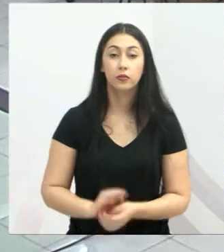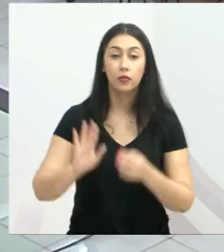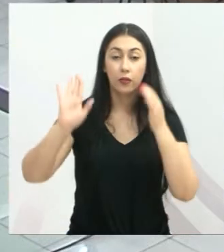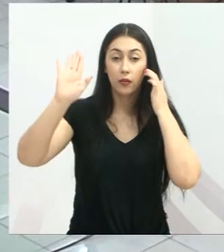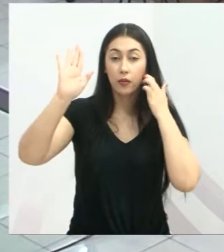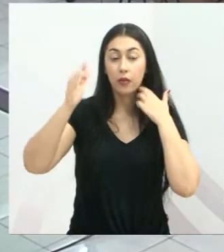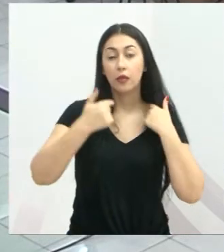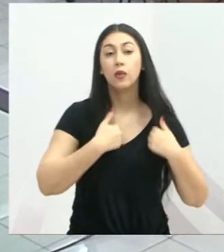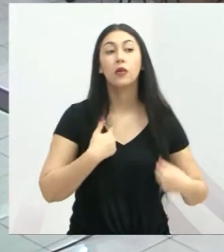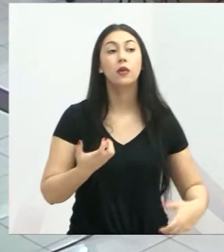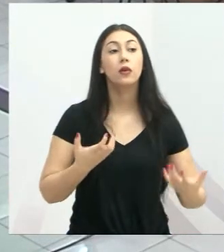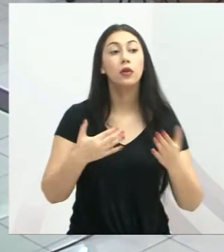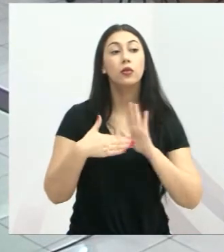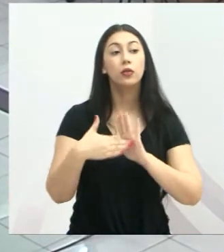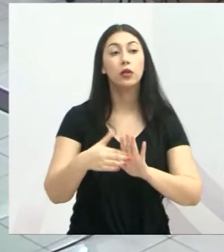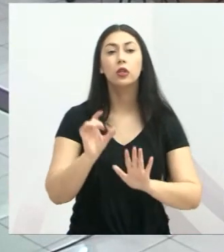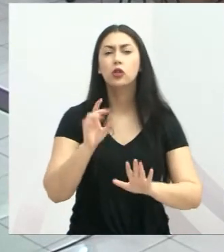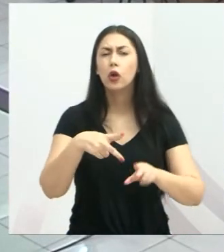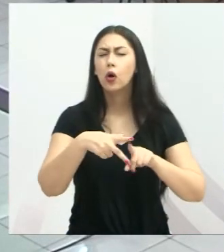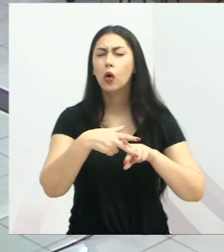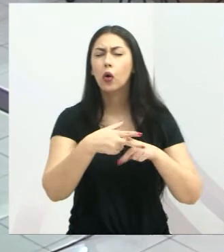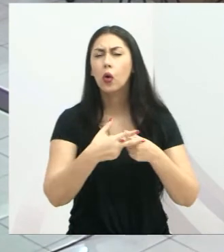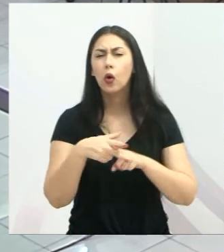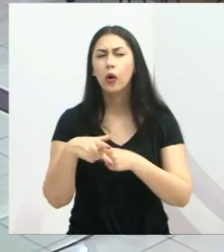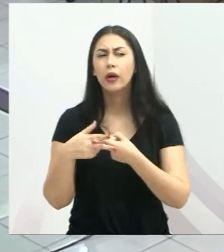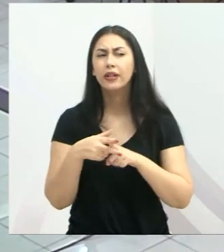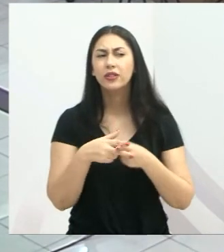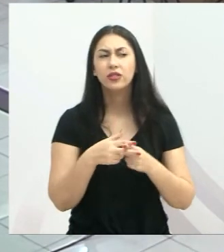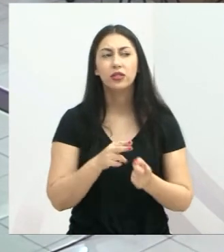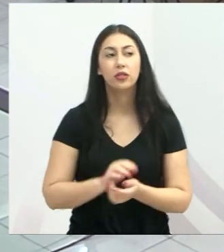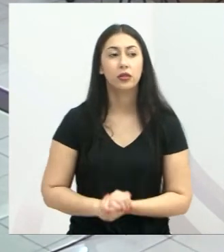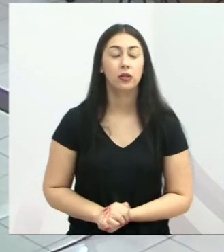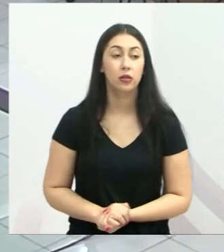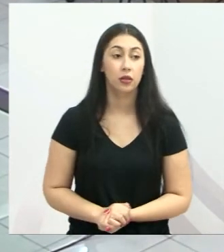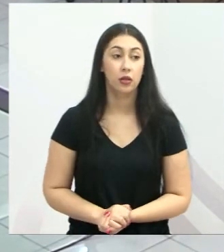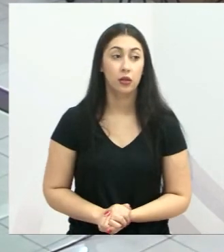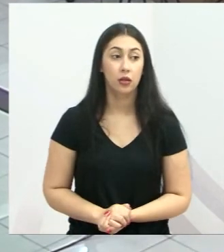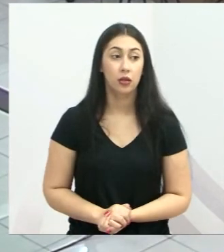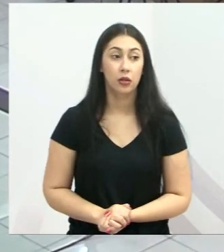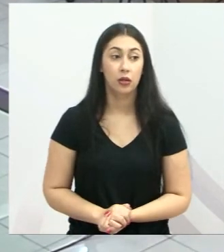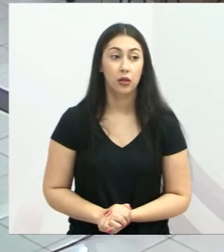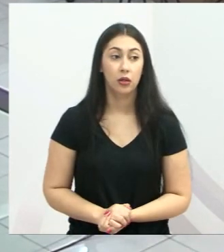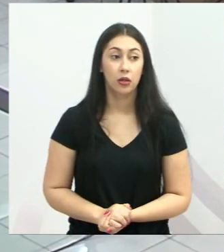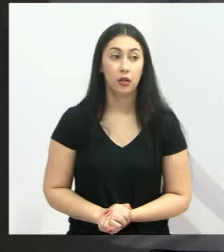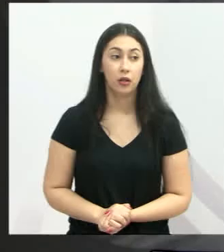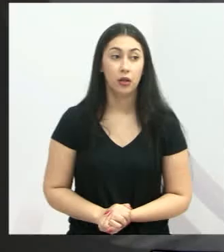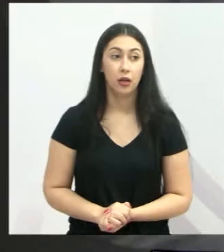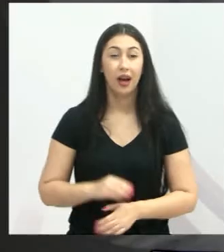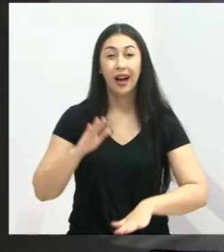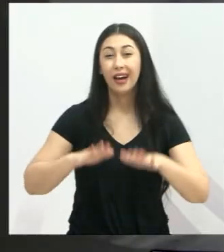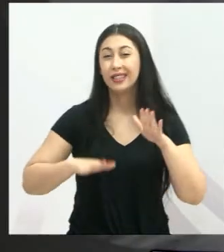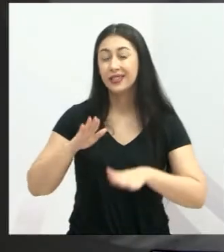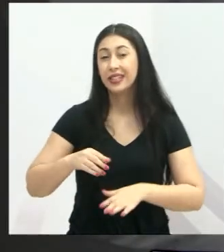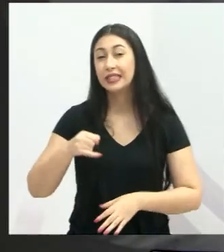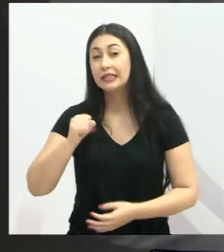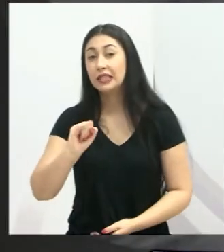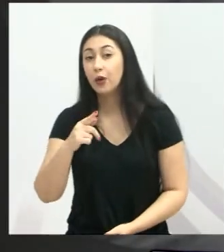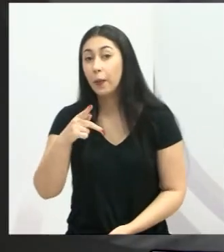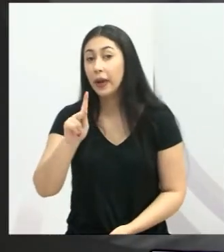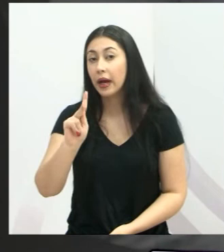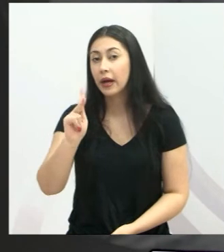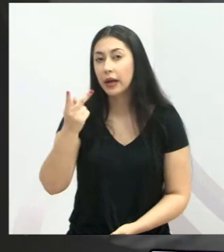presidente, quero contribuir e fazer apenas uma correção. Isso daí, às vezes, por qualquer mudança no pH da